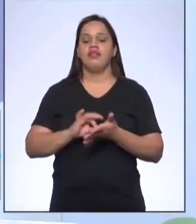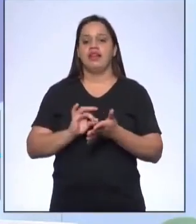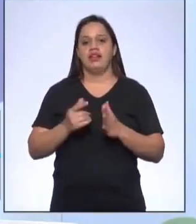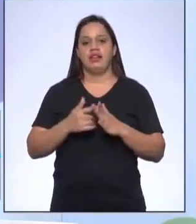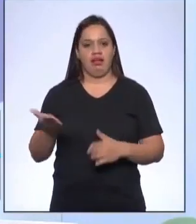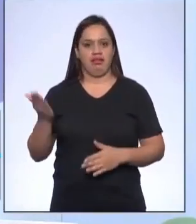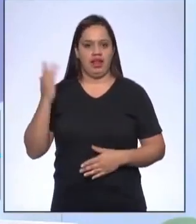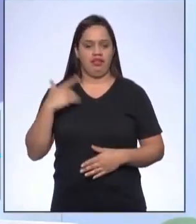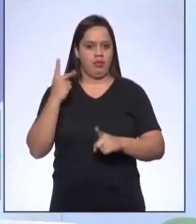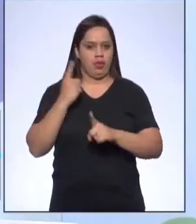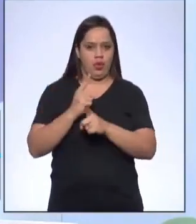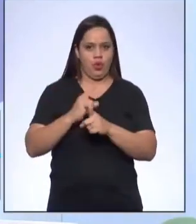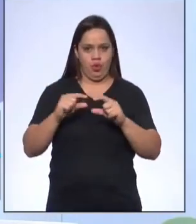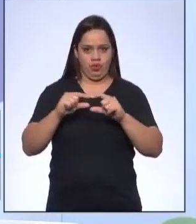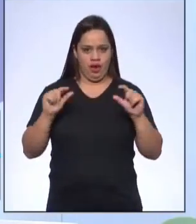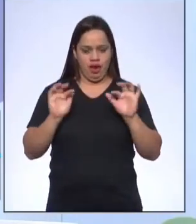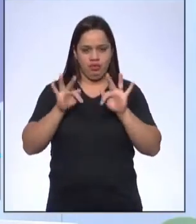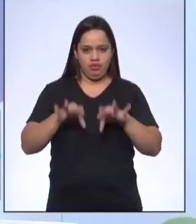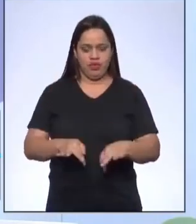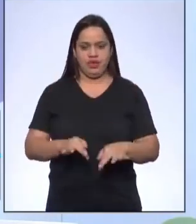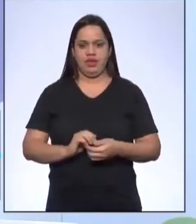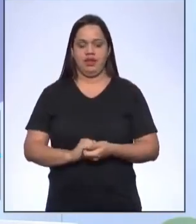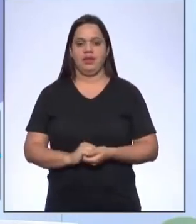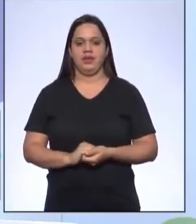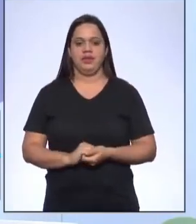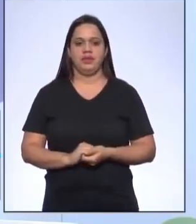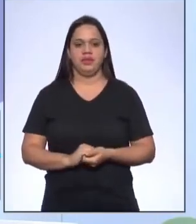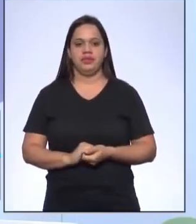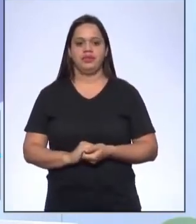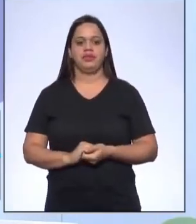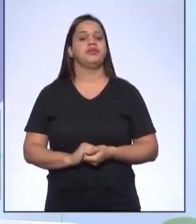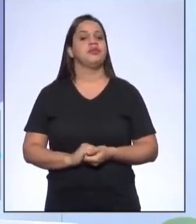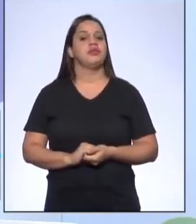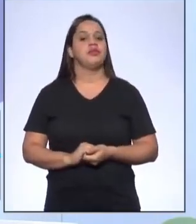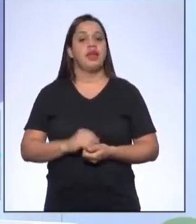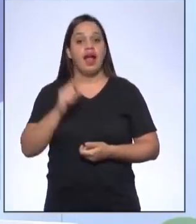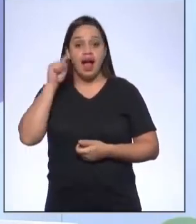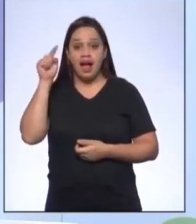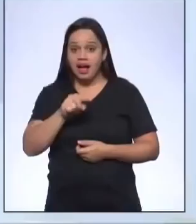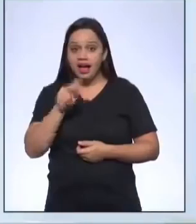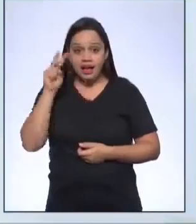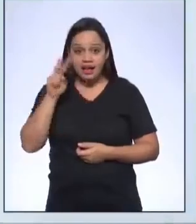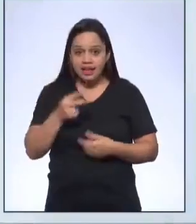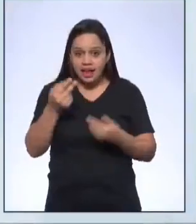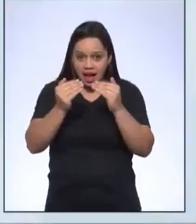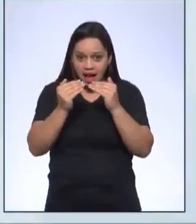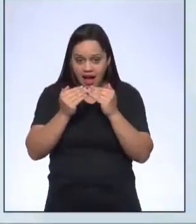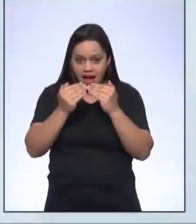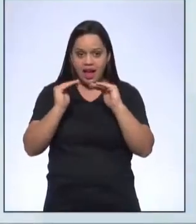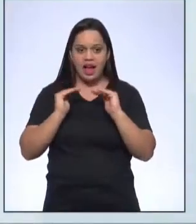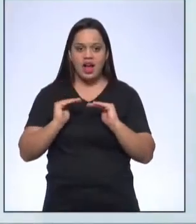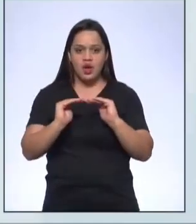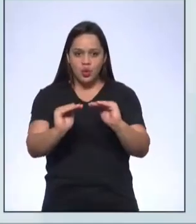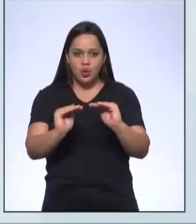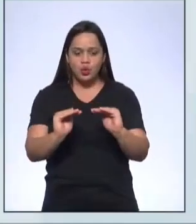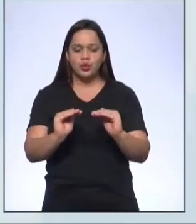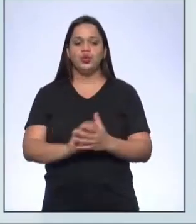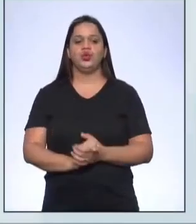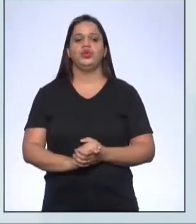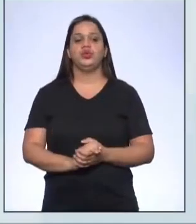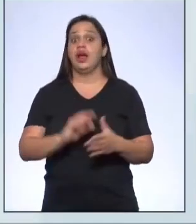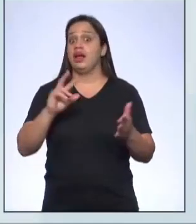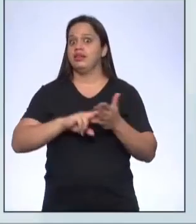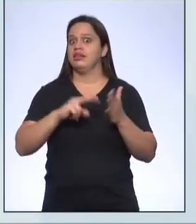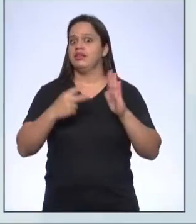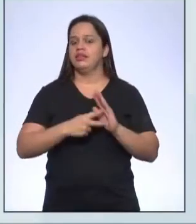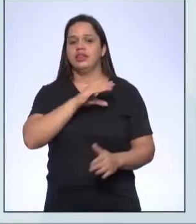Vamos Uhum. achar ali. No finalzinho, Transformando numa atração. Ah, é ali, ó, a última parte, né? Sinal Não faltam. de Cristo voltando para